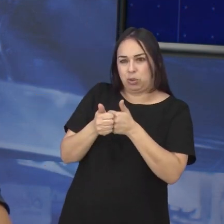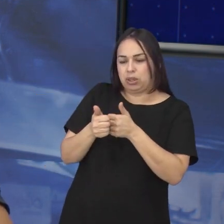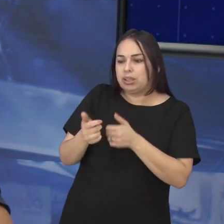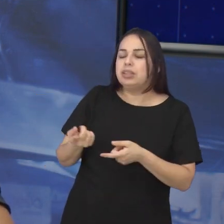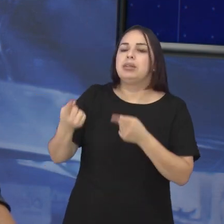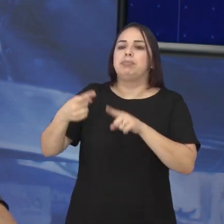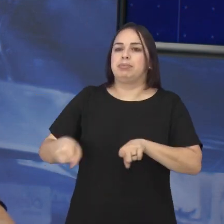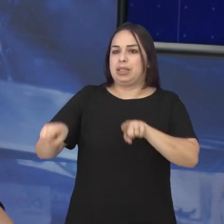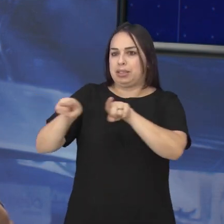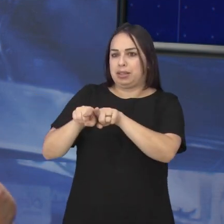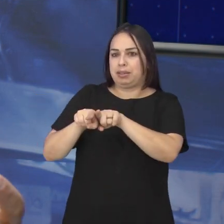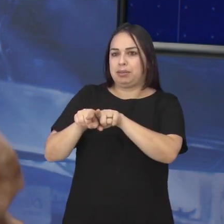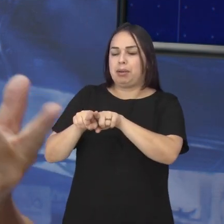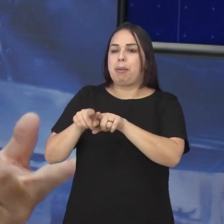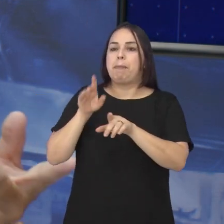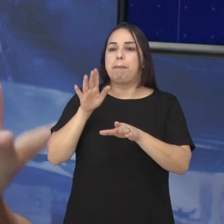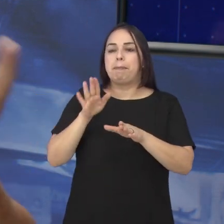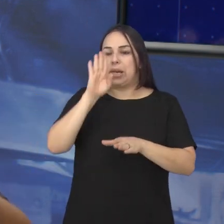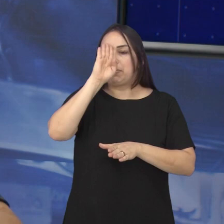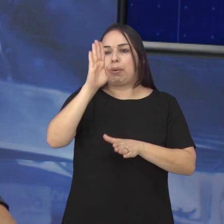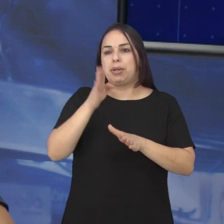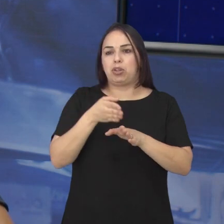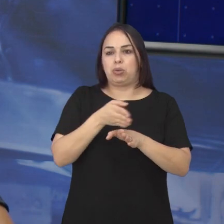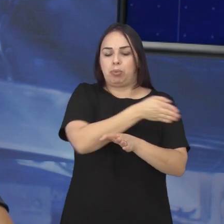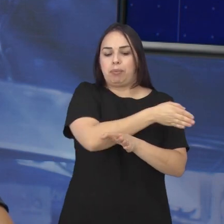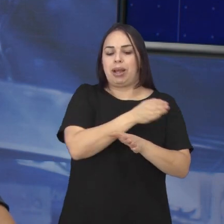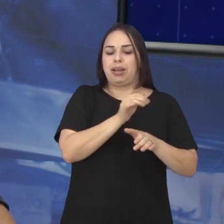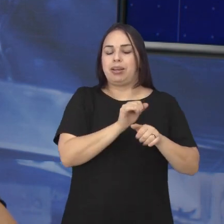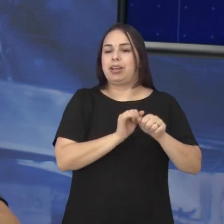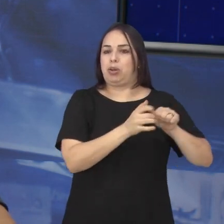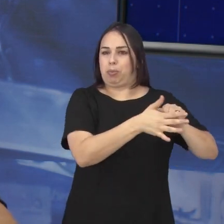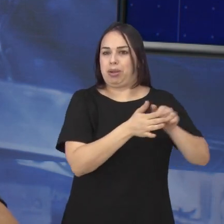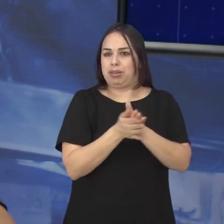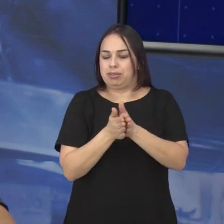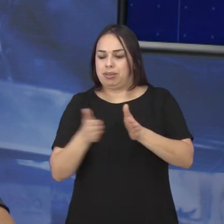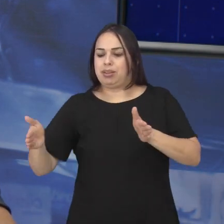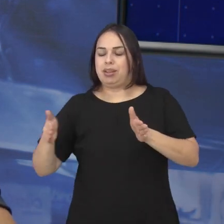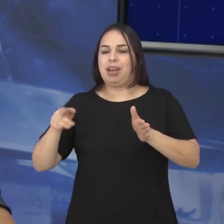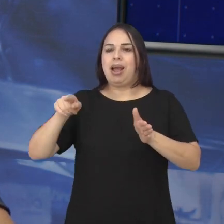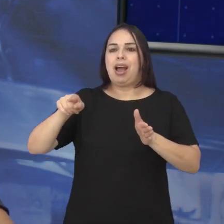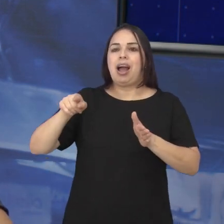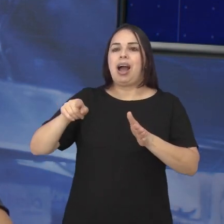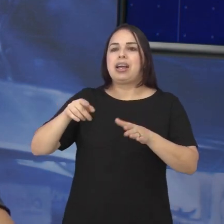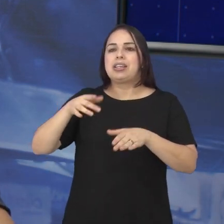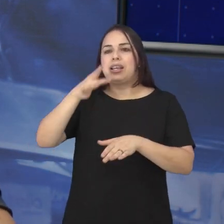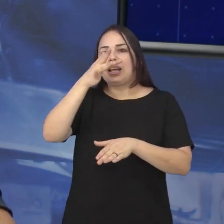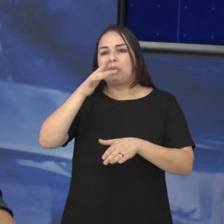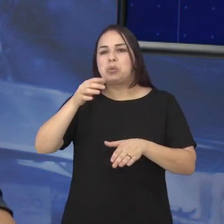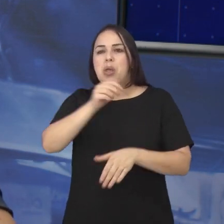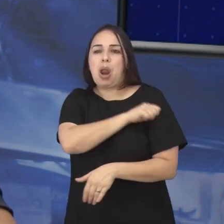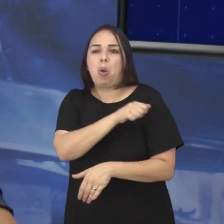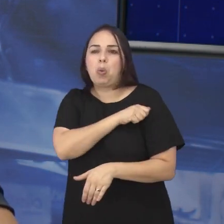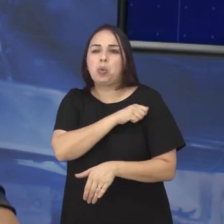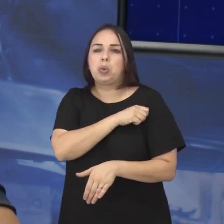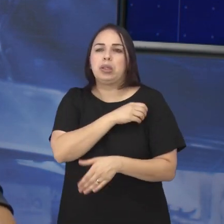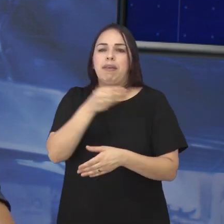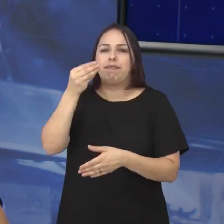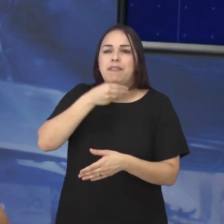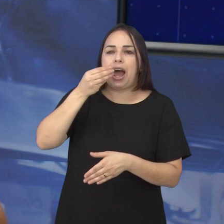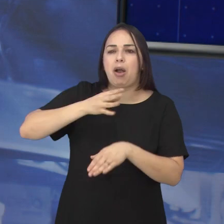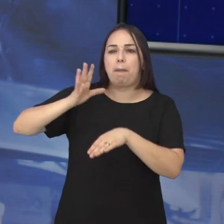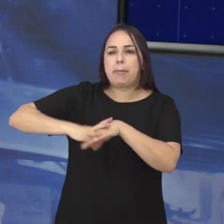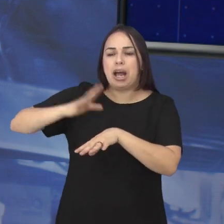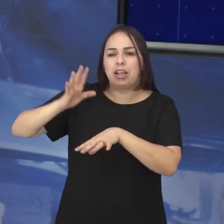gente, principalmente nesse período, como eu disse, nesse pós-pandêmico, houve uma defasagem, principalmente em português e matemática, nos alunos. Então a